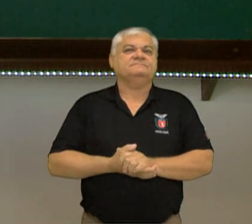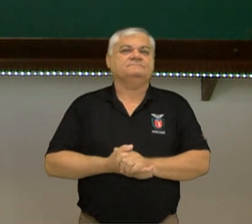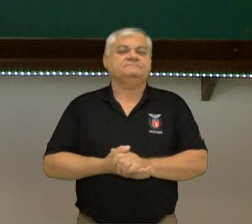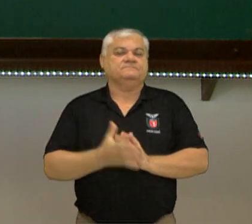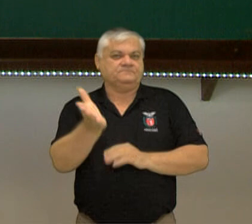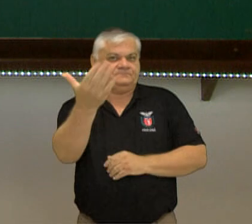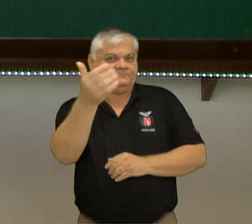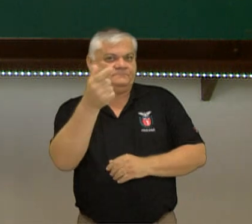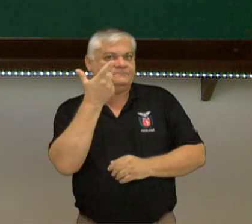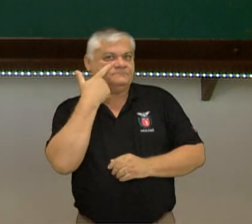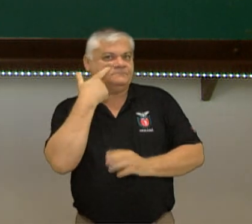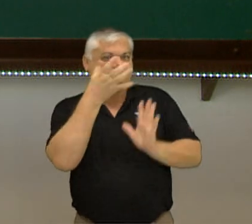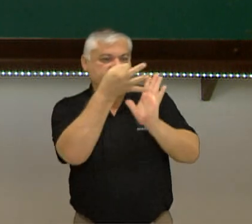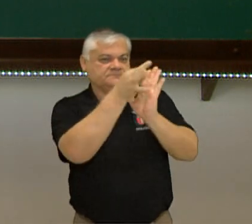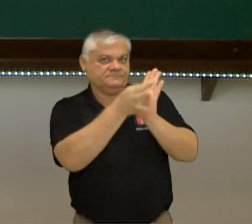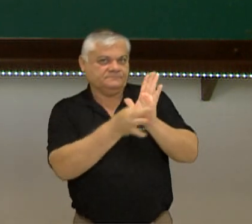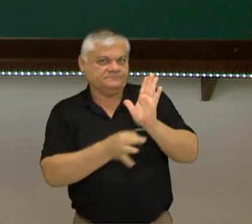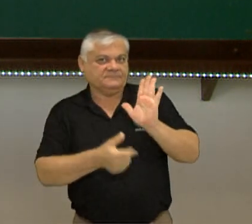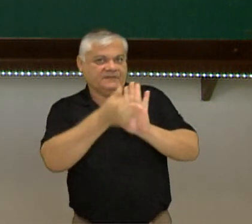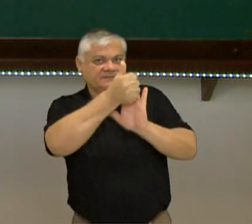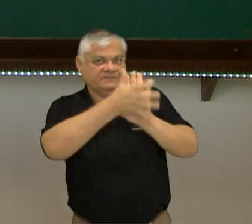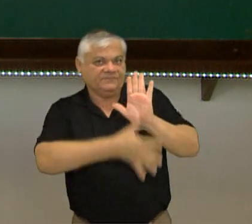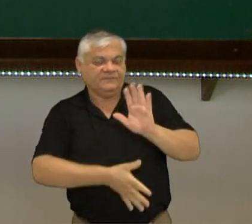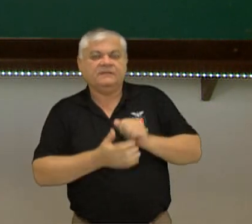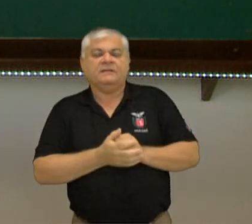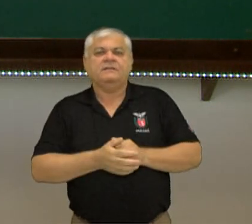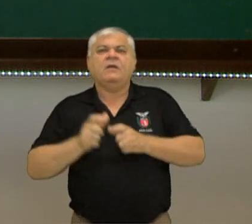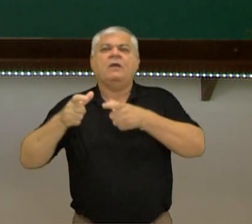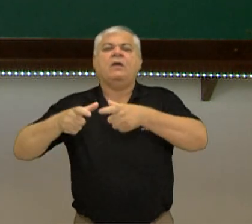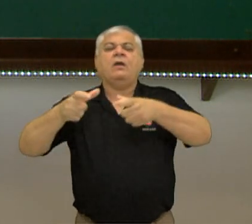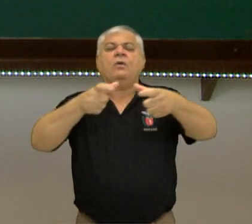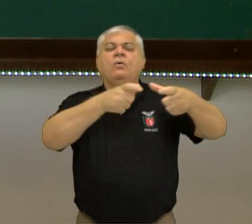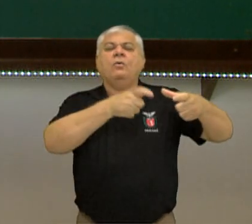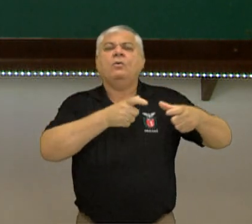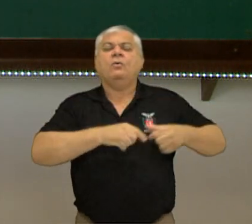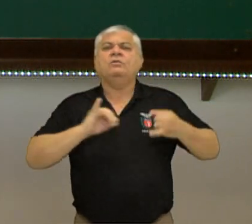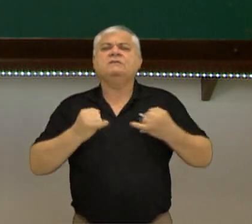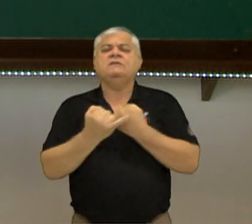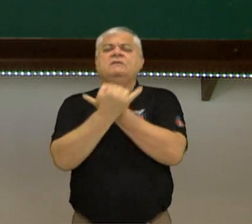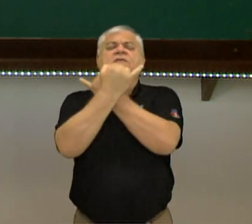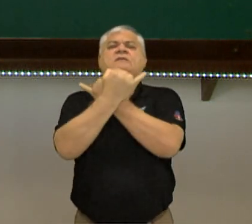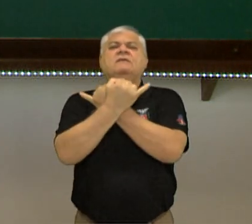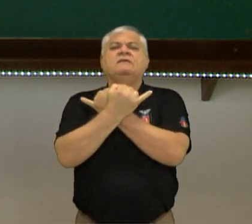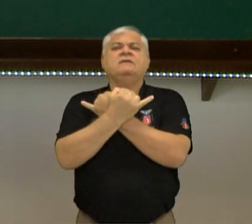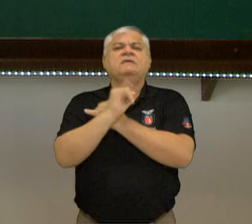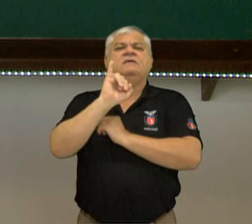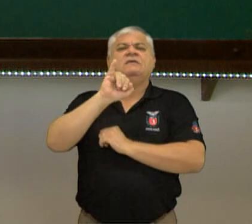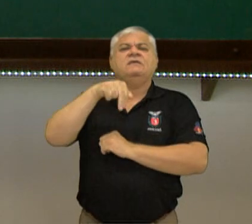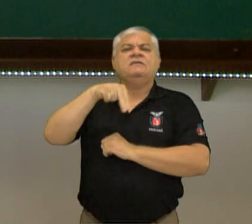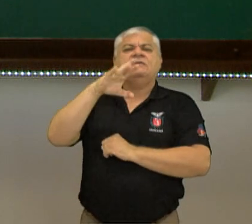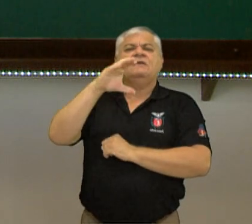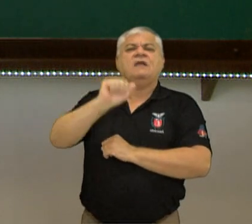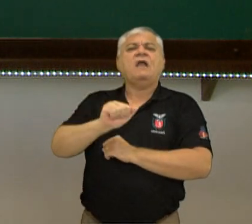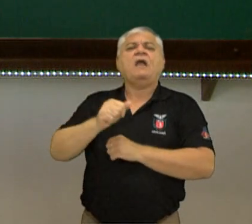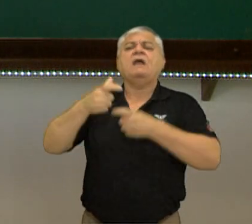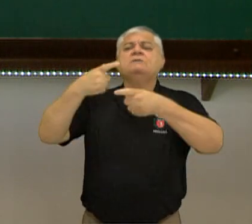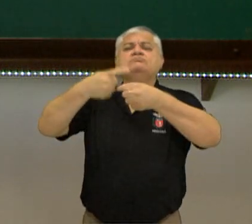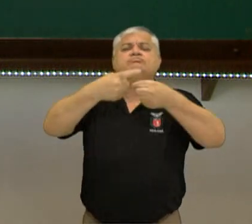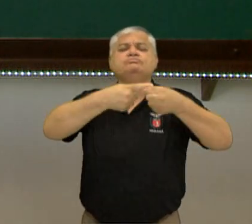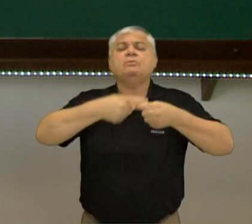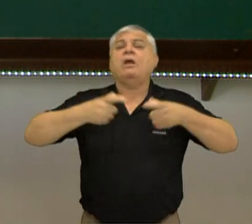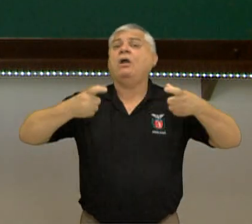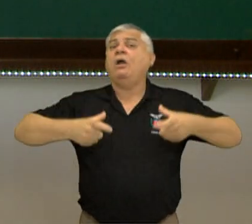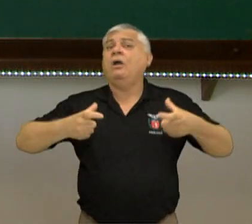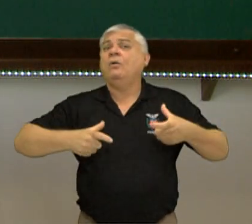Galera, vamos então corrigir a nossa atividade, né? Qual a localização do Império Inca, né? As principais realizações desse povo para